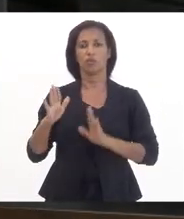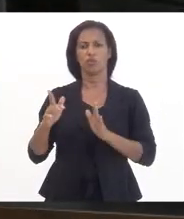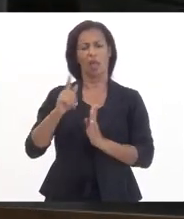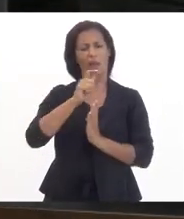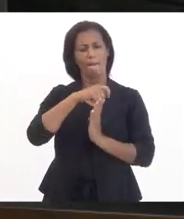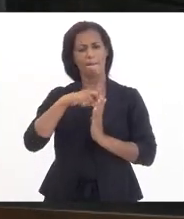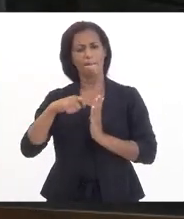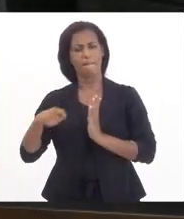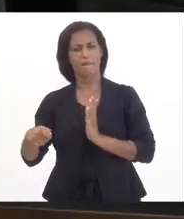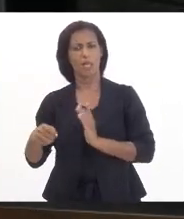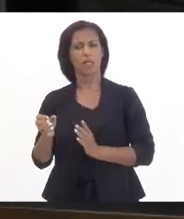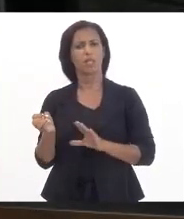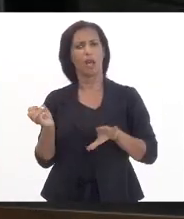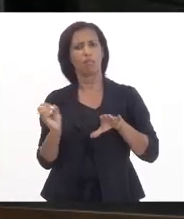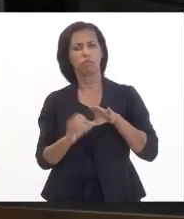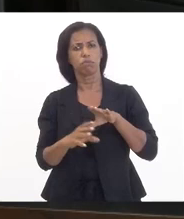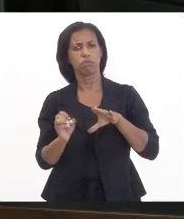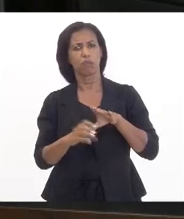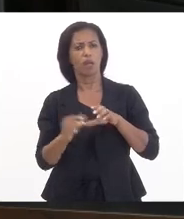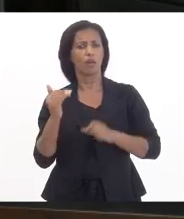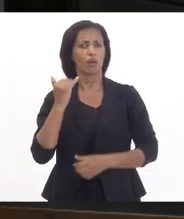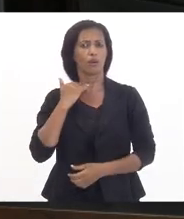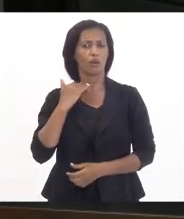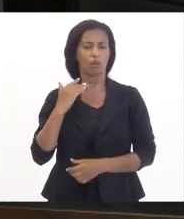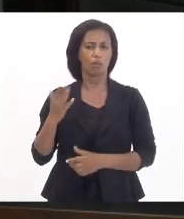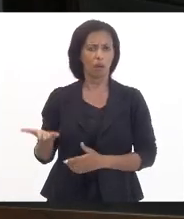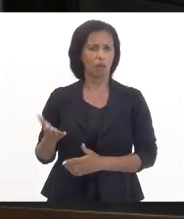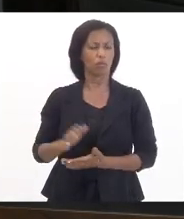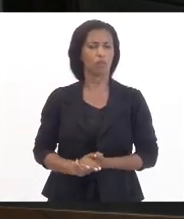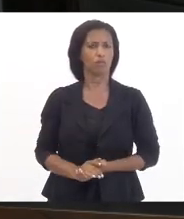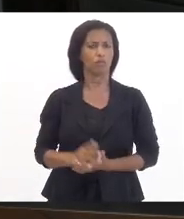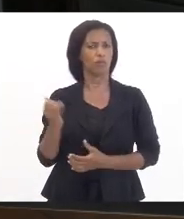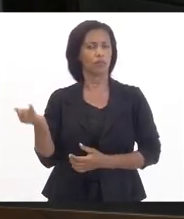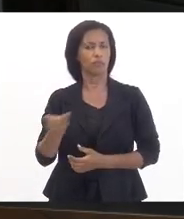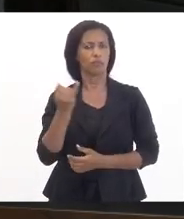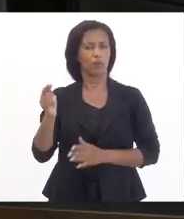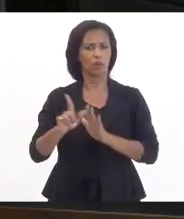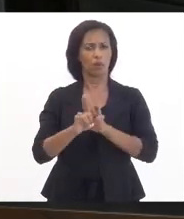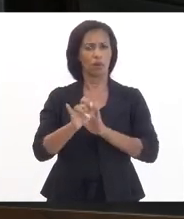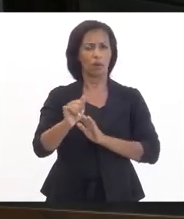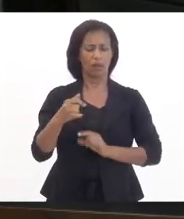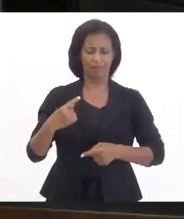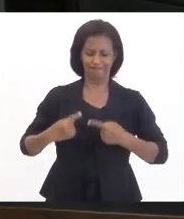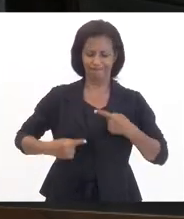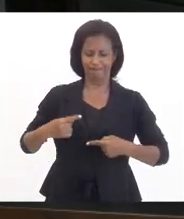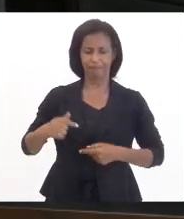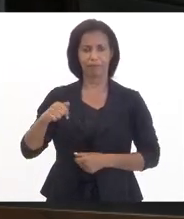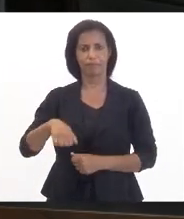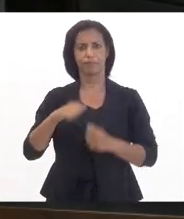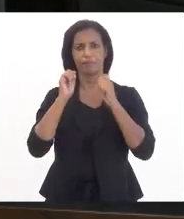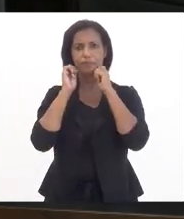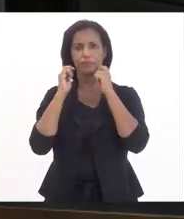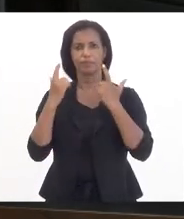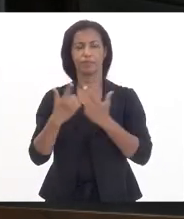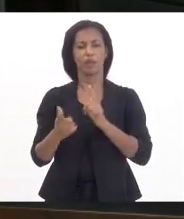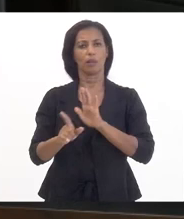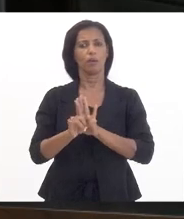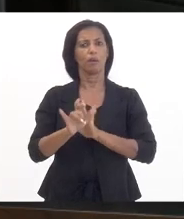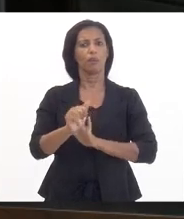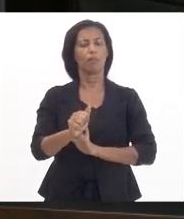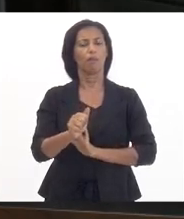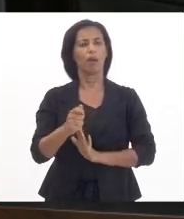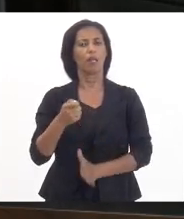meses em conta. Foi realmente um ato histórico, uma lei muito debatida nessa casa, uma lei